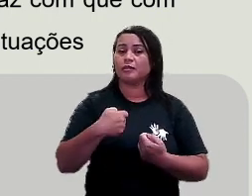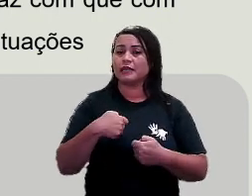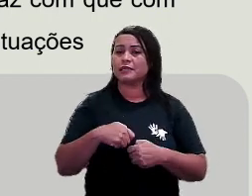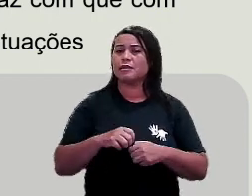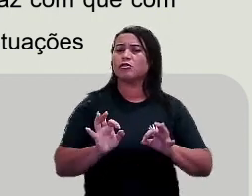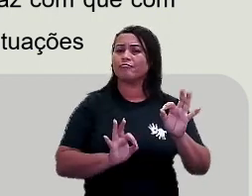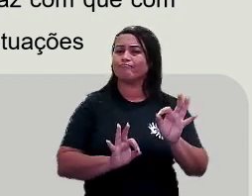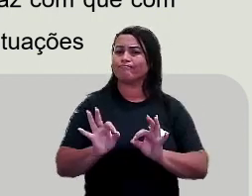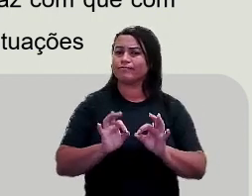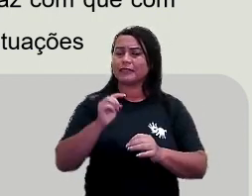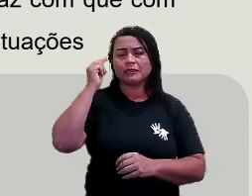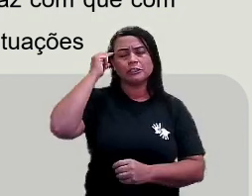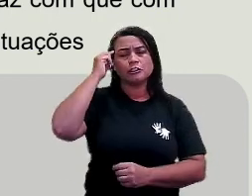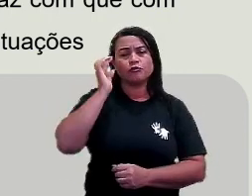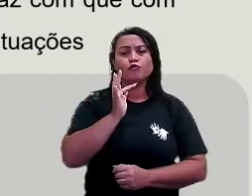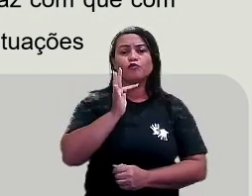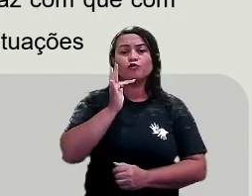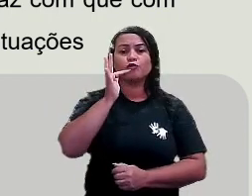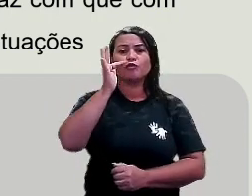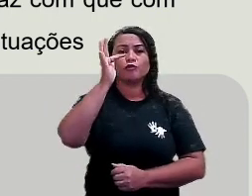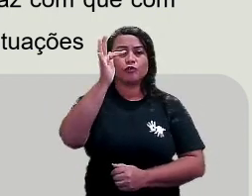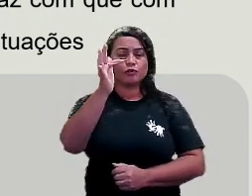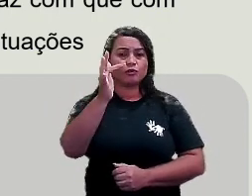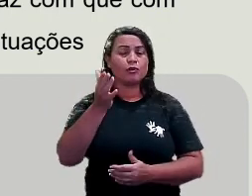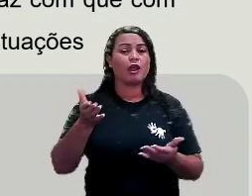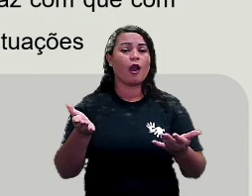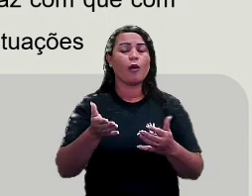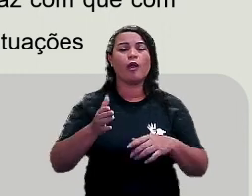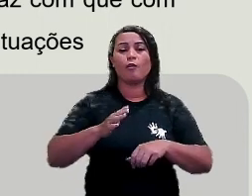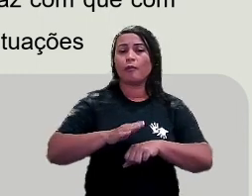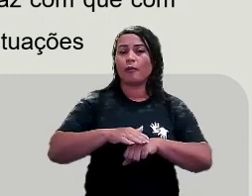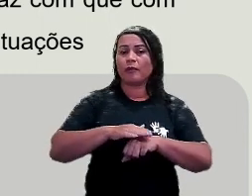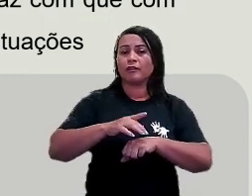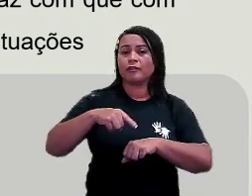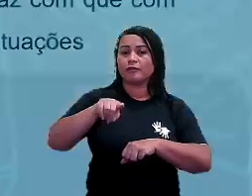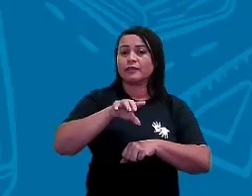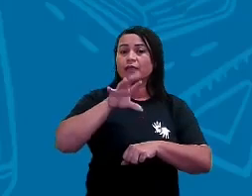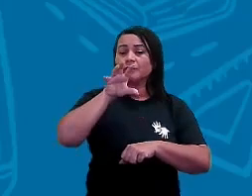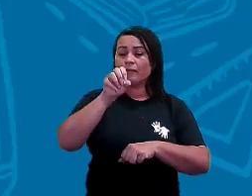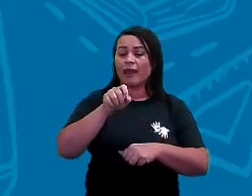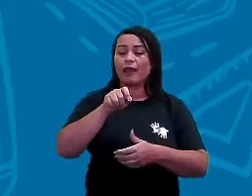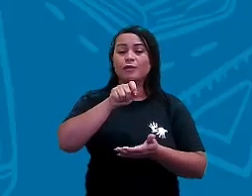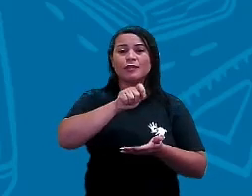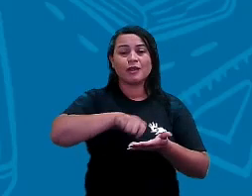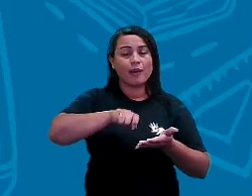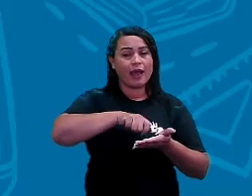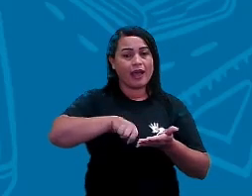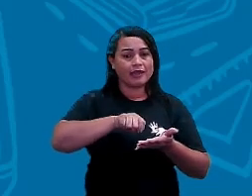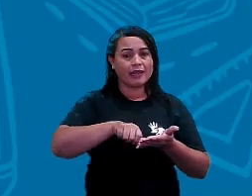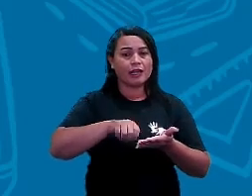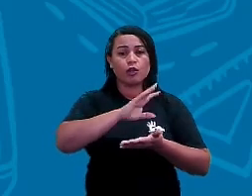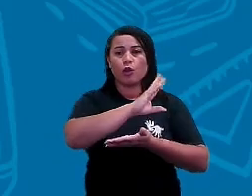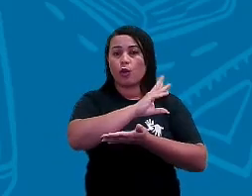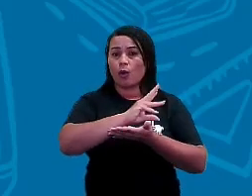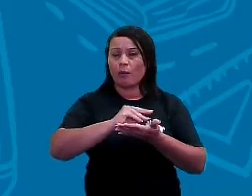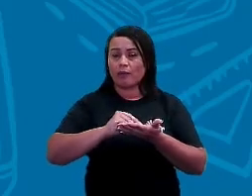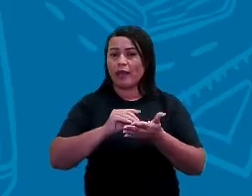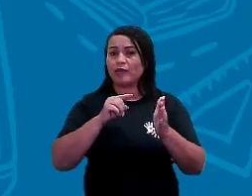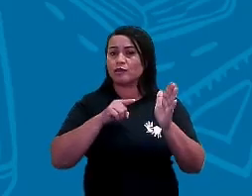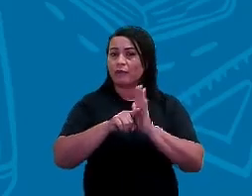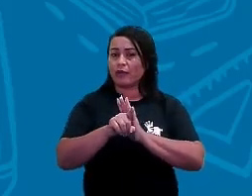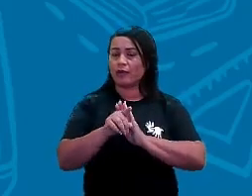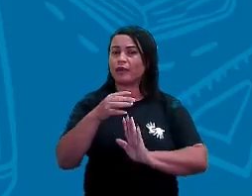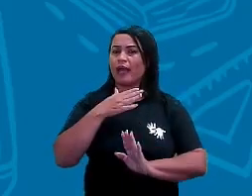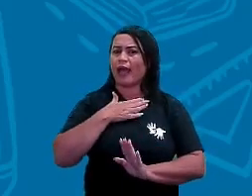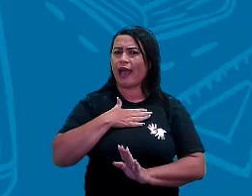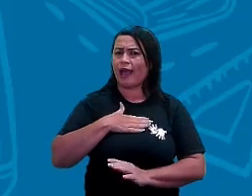situações futuras. Então, esse agora é aquele momento que você pega seu cadernozinho para copiar as questões. Calma, não é nada